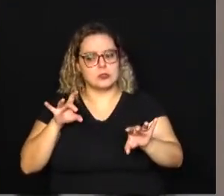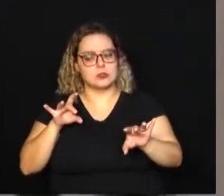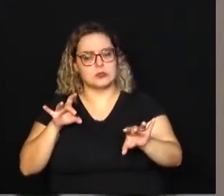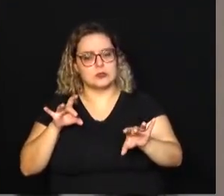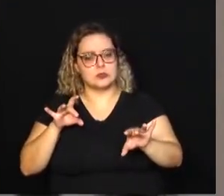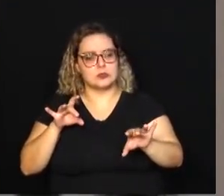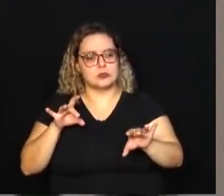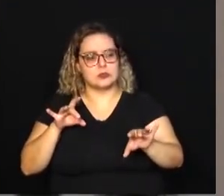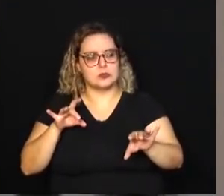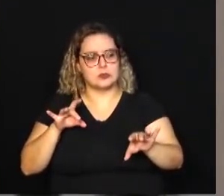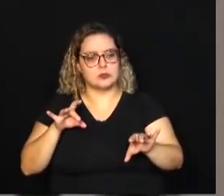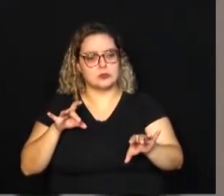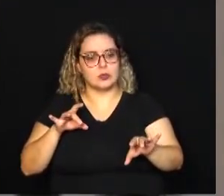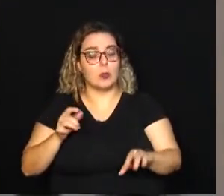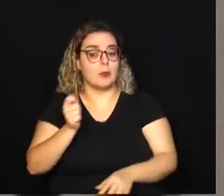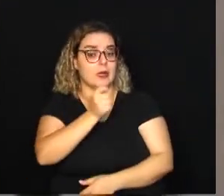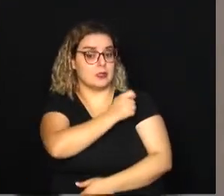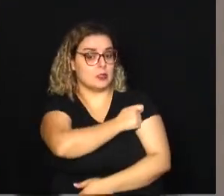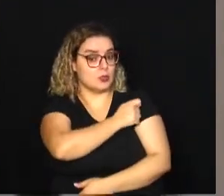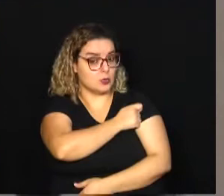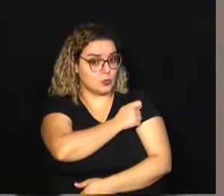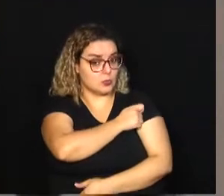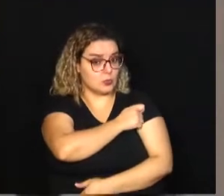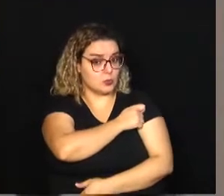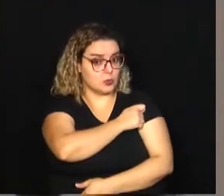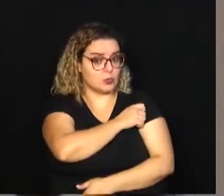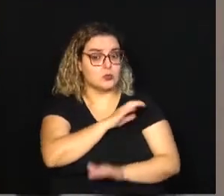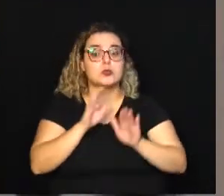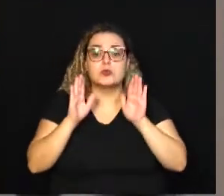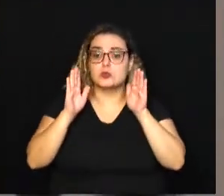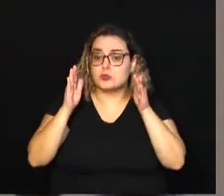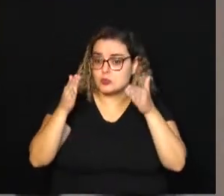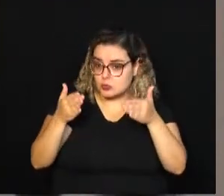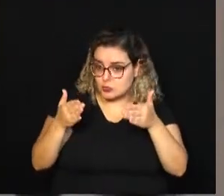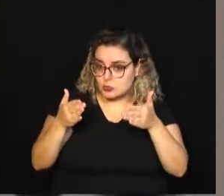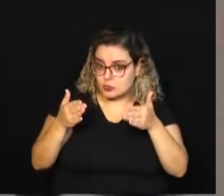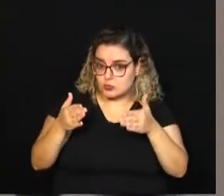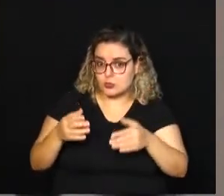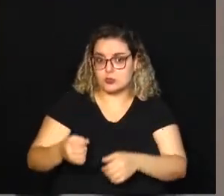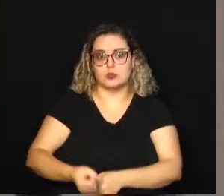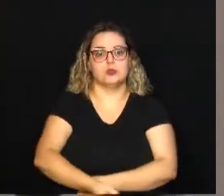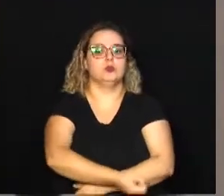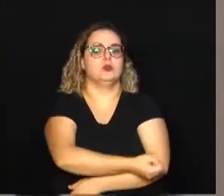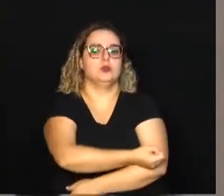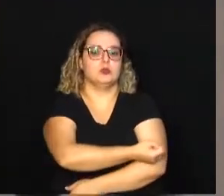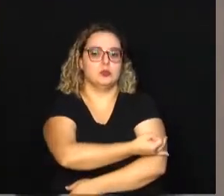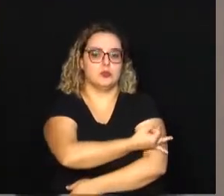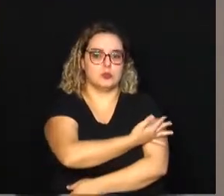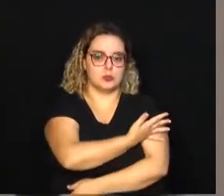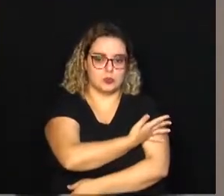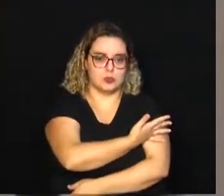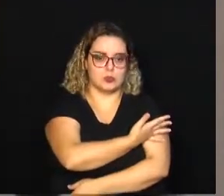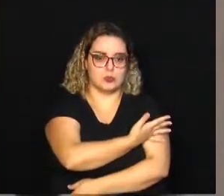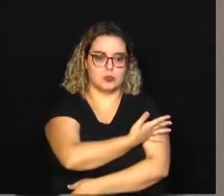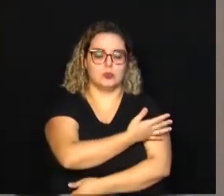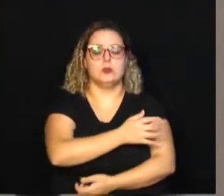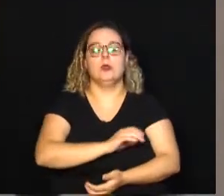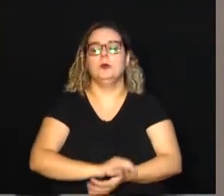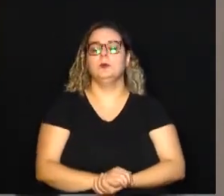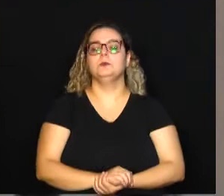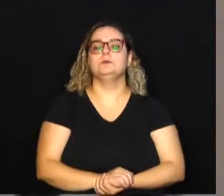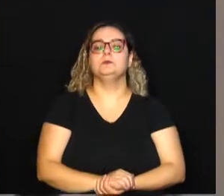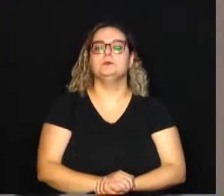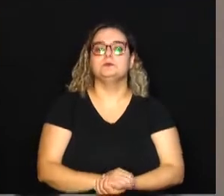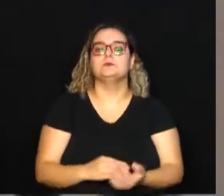para alunos, especialmente os alunos do Fundamental 1, do início do Fundamental 2